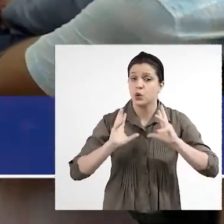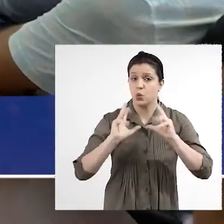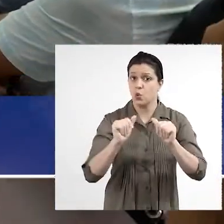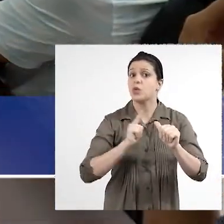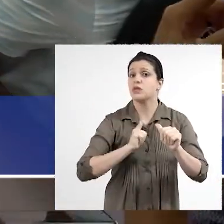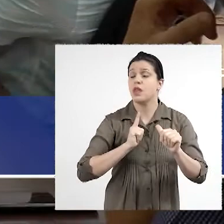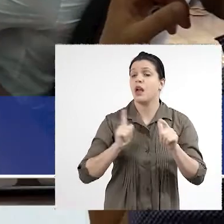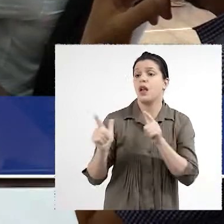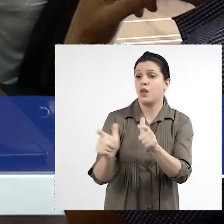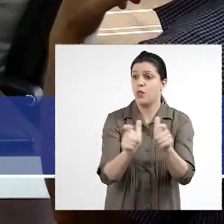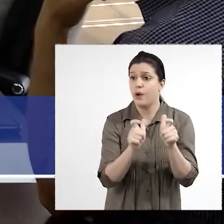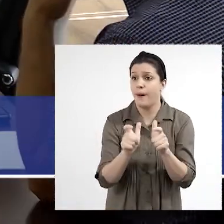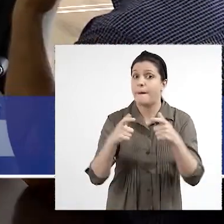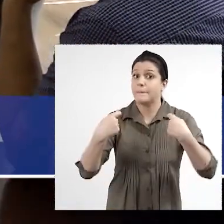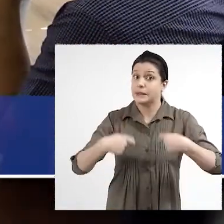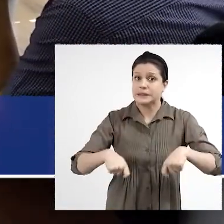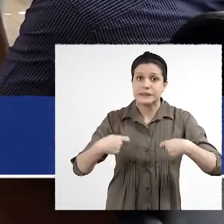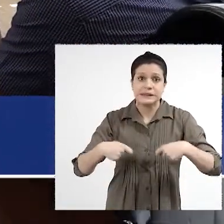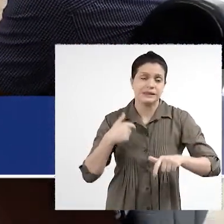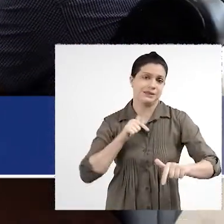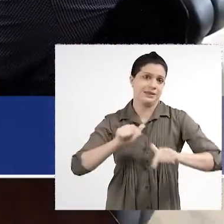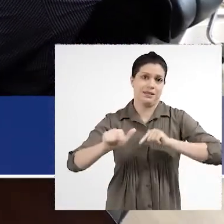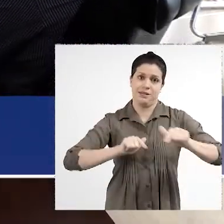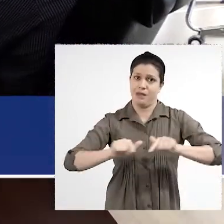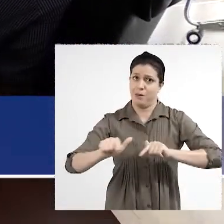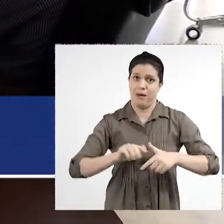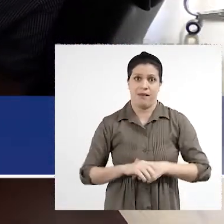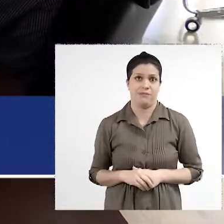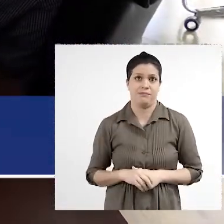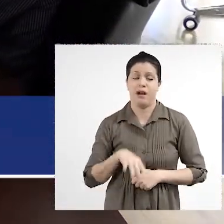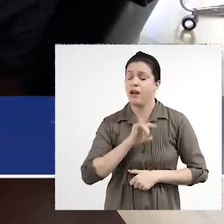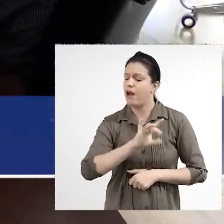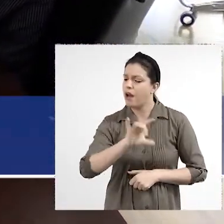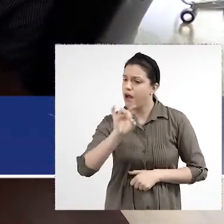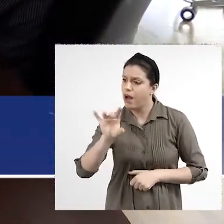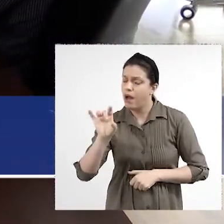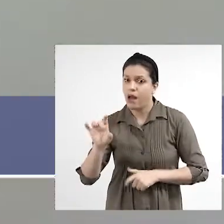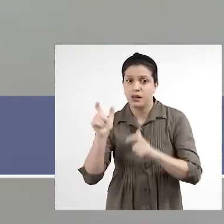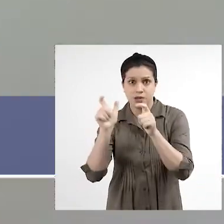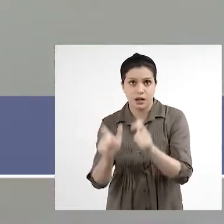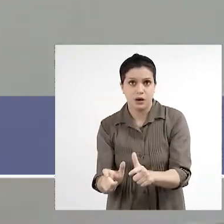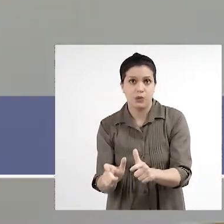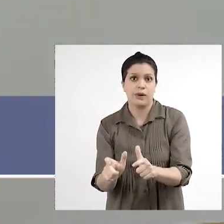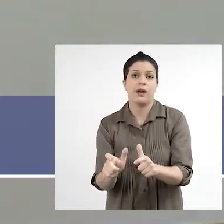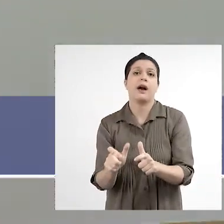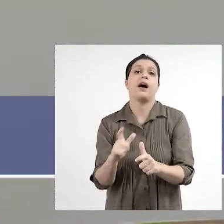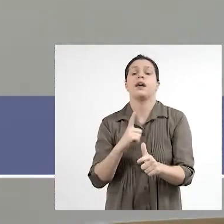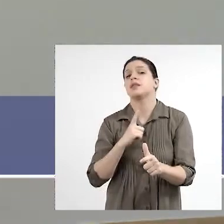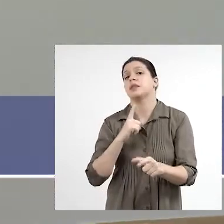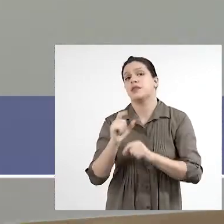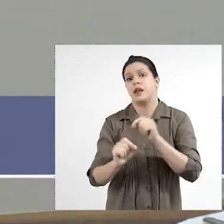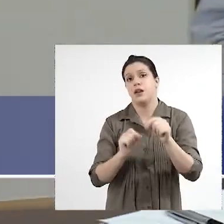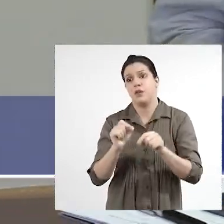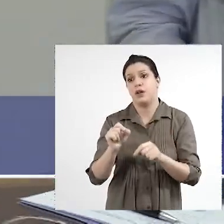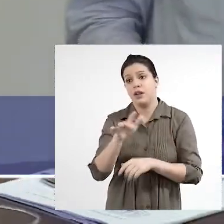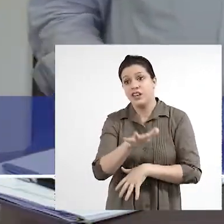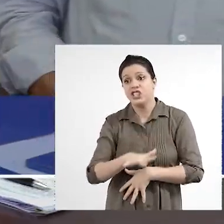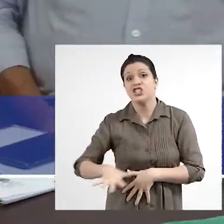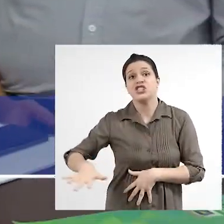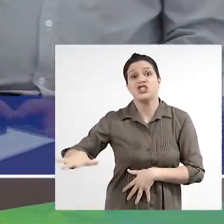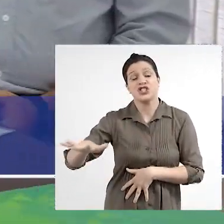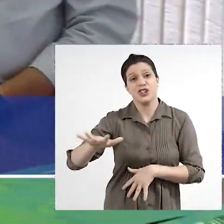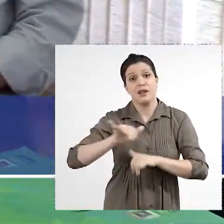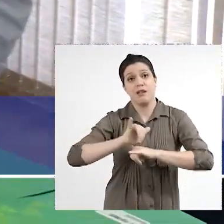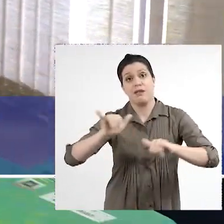tem setores que têm que funcionar. Cada medida que se toma, qual é a repercussão disso